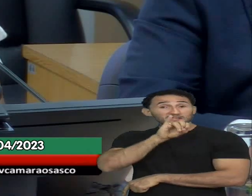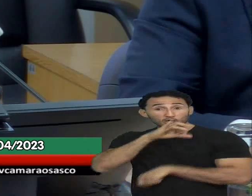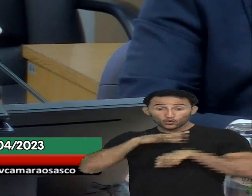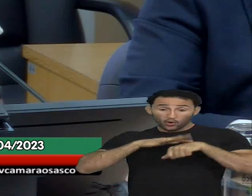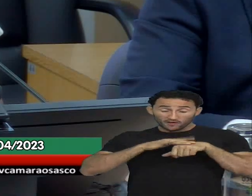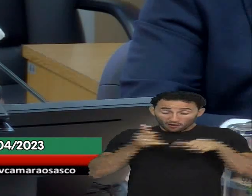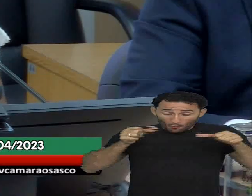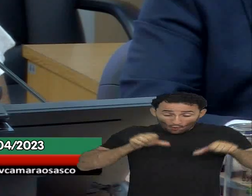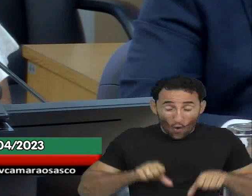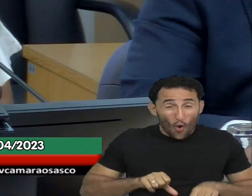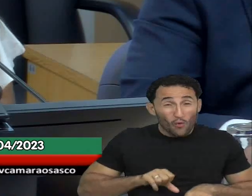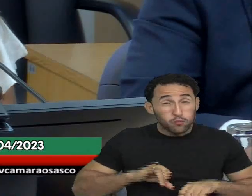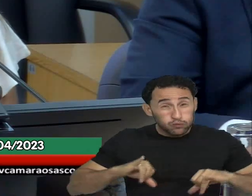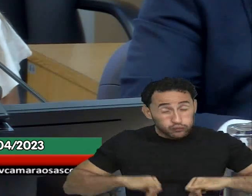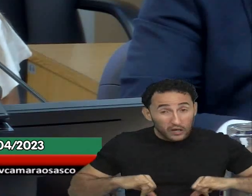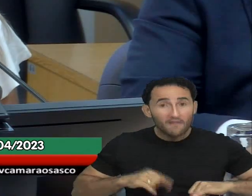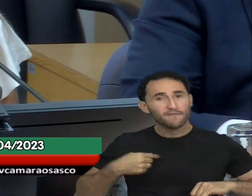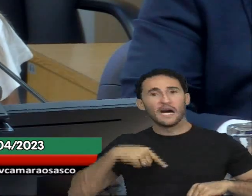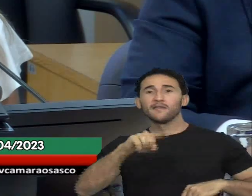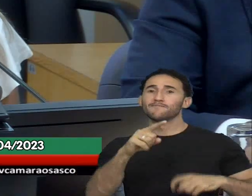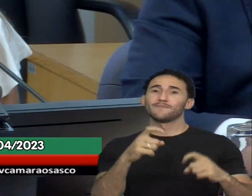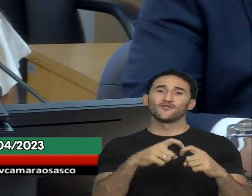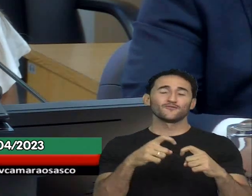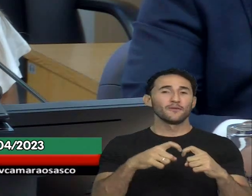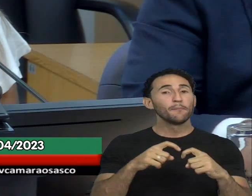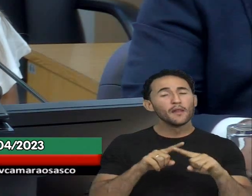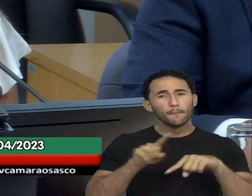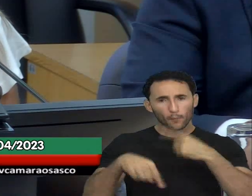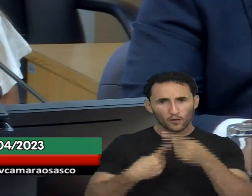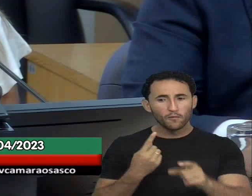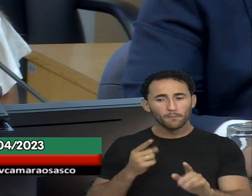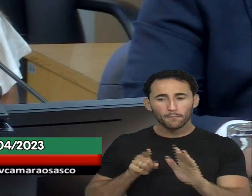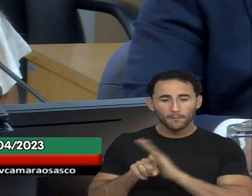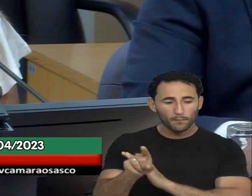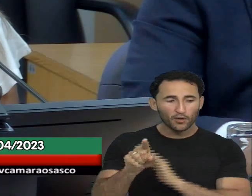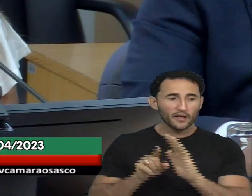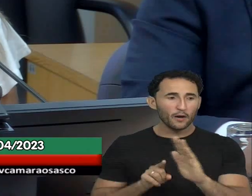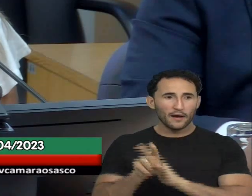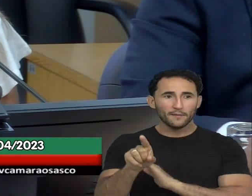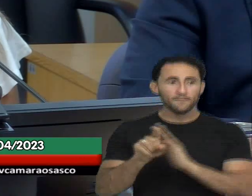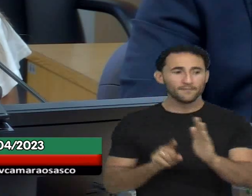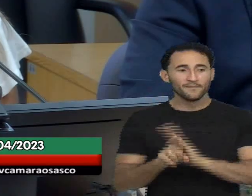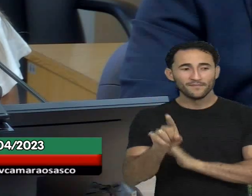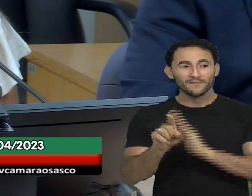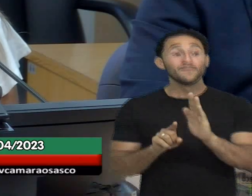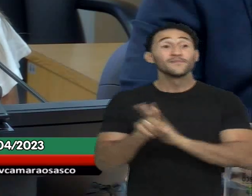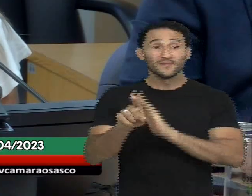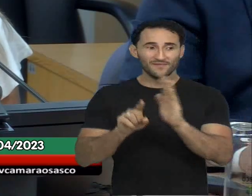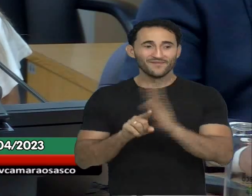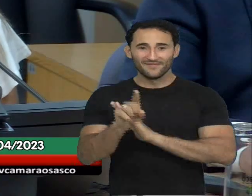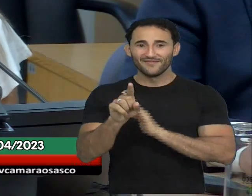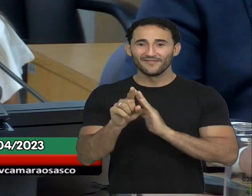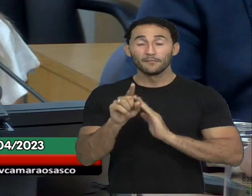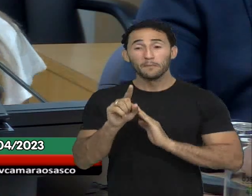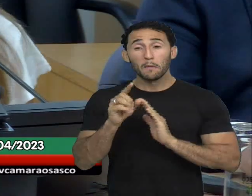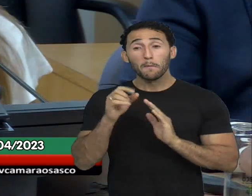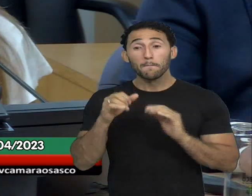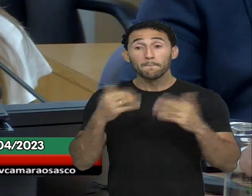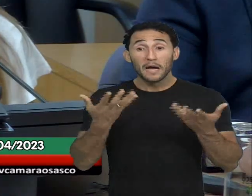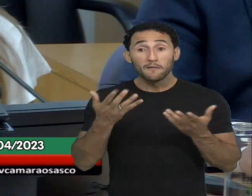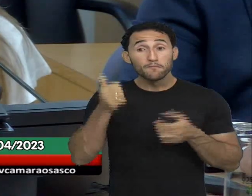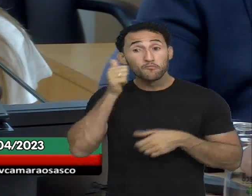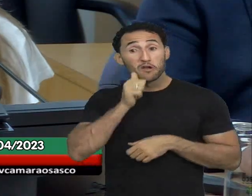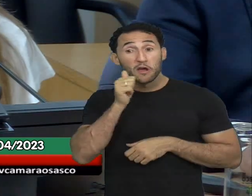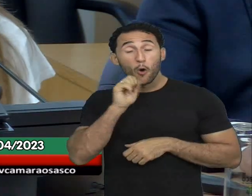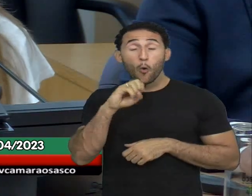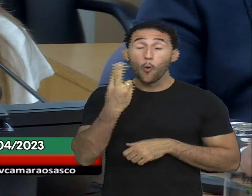e perguntar depois aqui para os 2 médicos que estão aqui, se é mais comum mulheres ou homens, né, ter